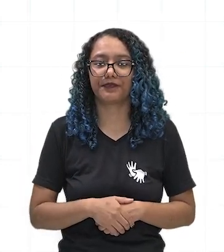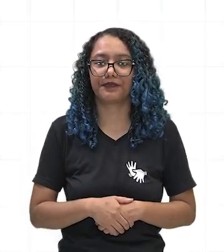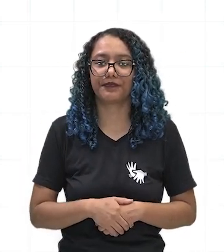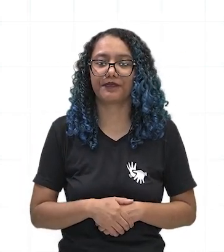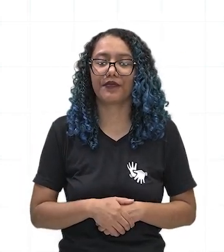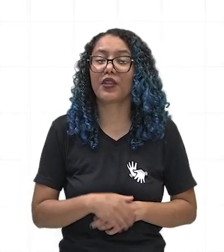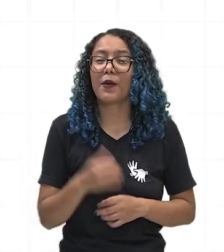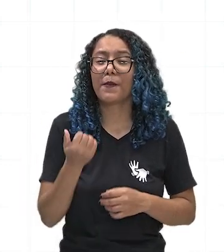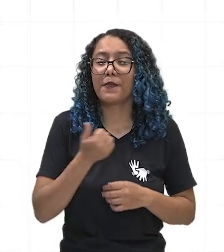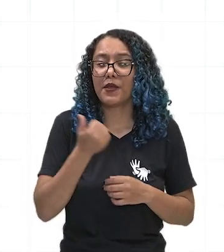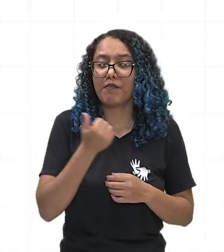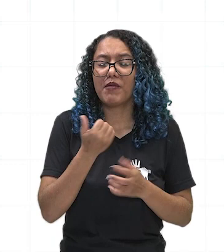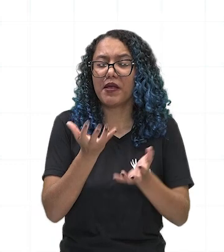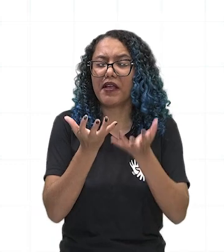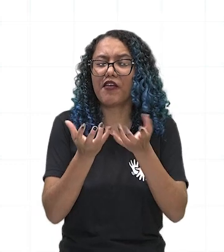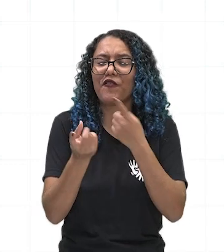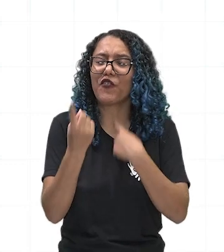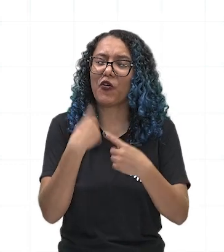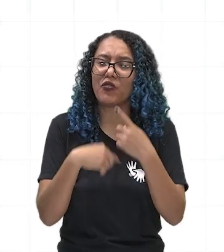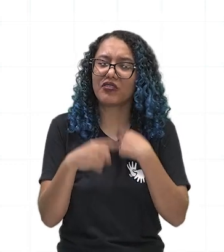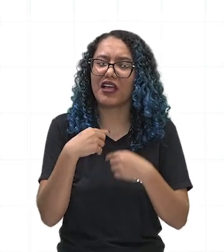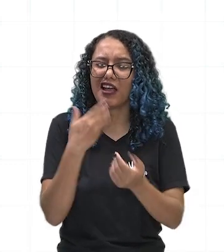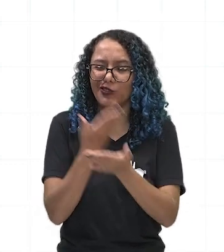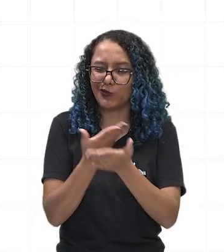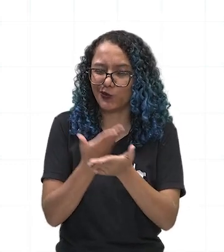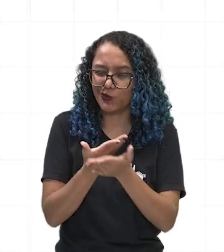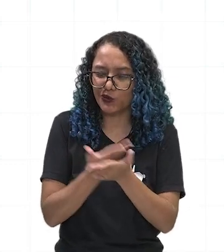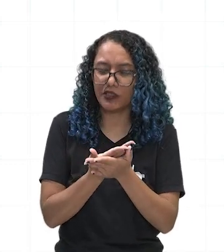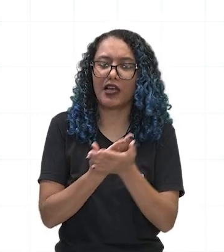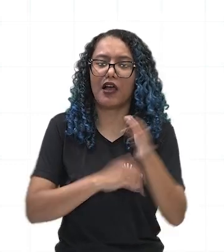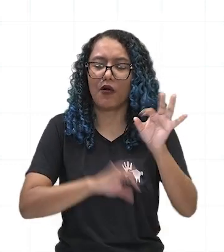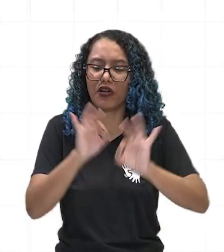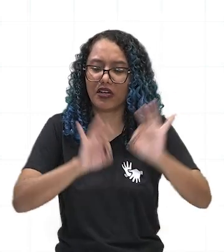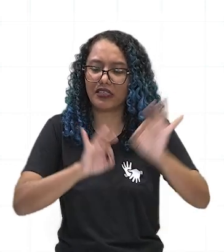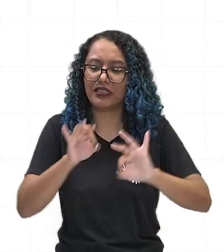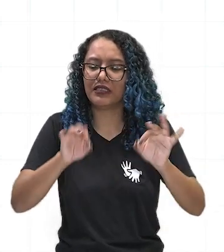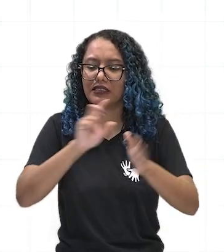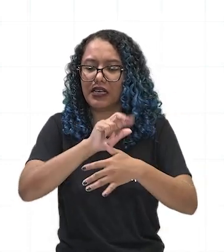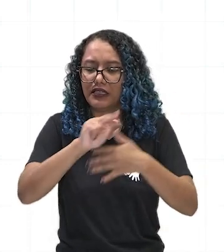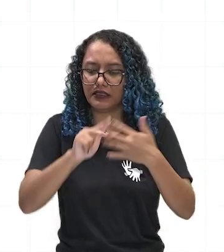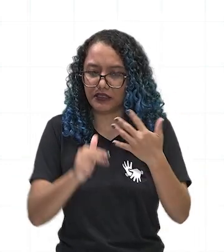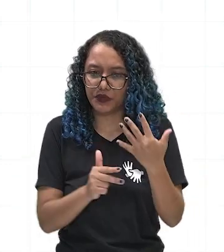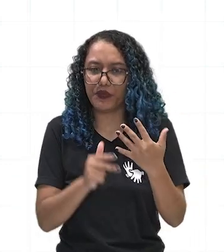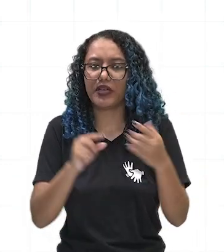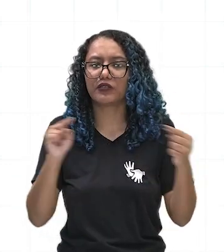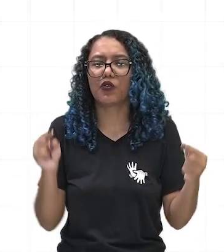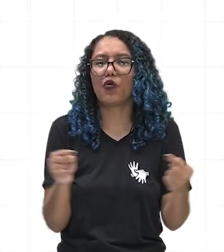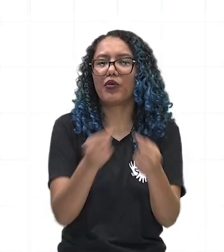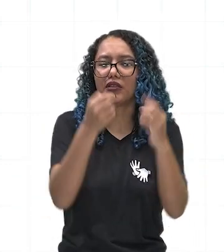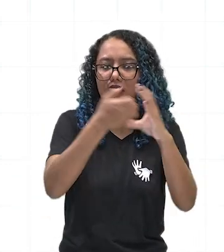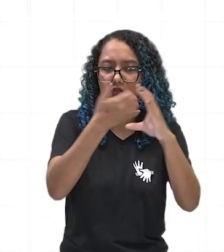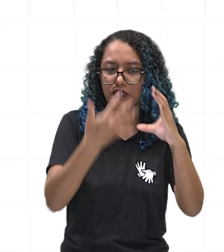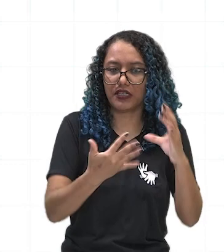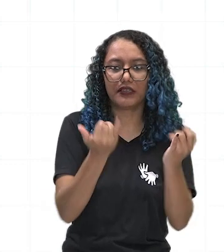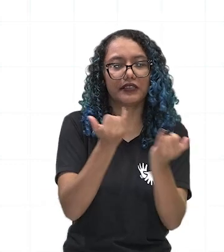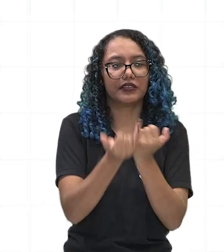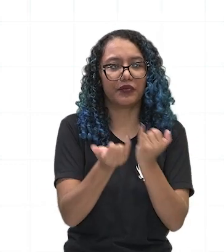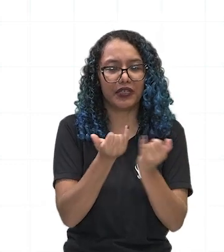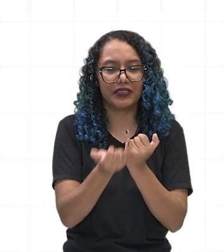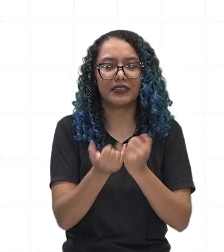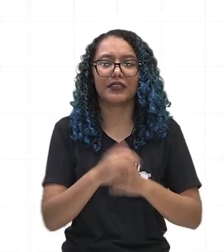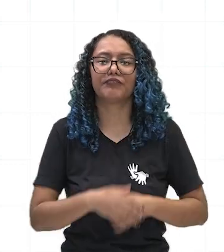Aristóteles, ele foi um dos primeiros a querer, né, classificar os organismos de acordo com as suas características. Apesar